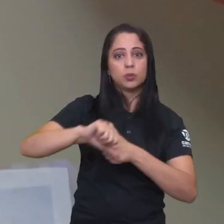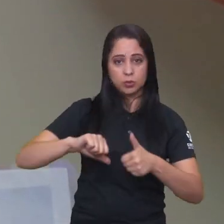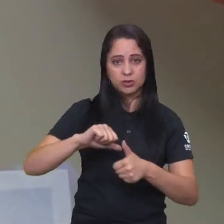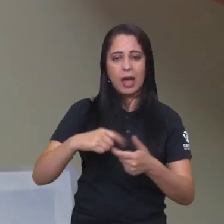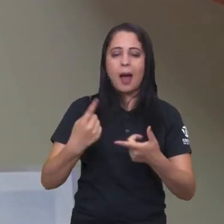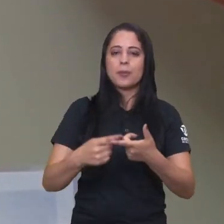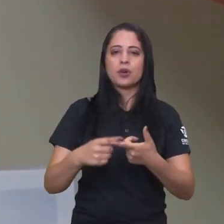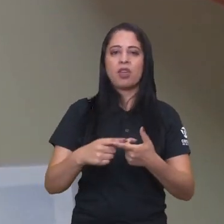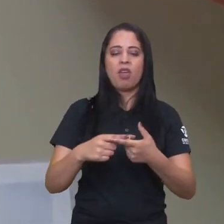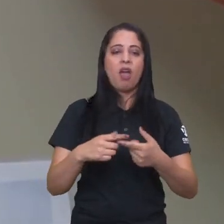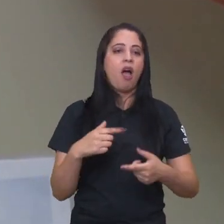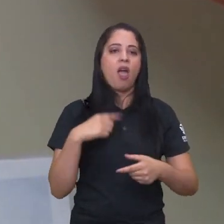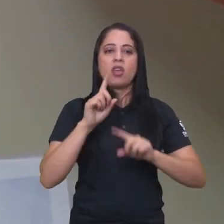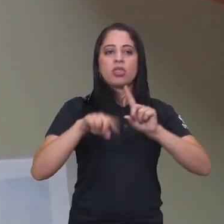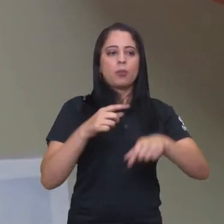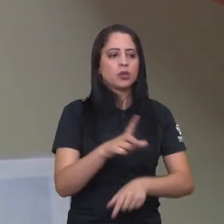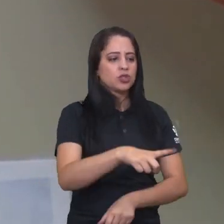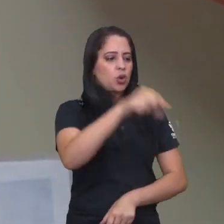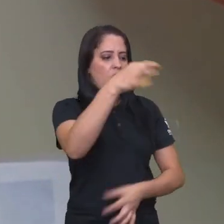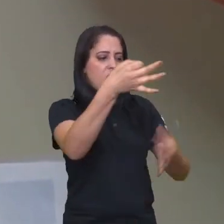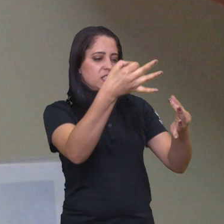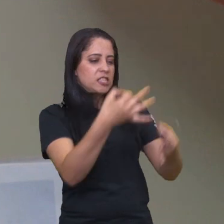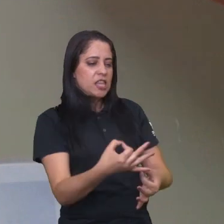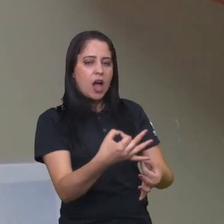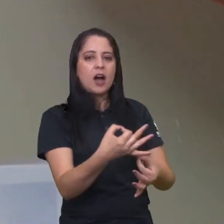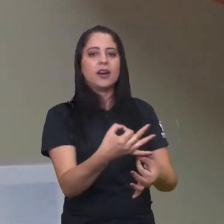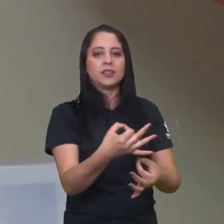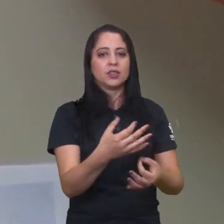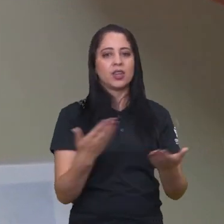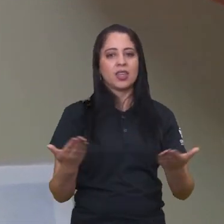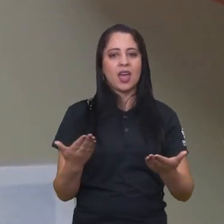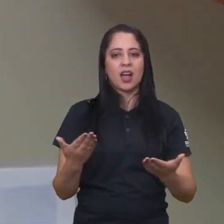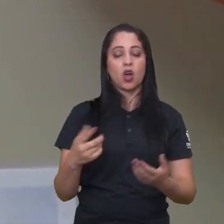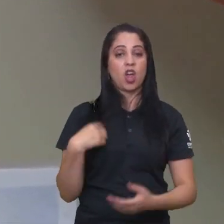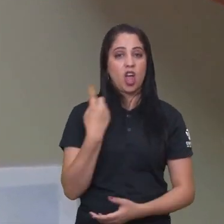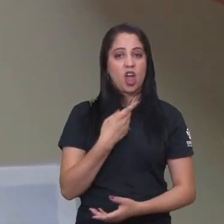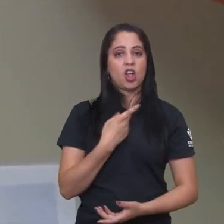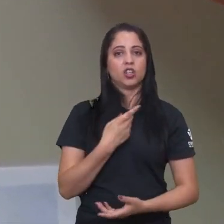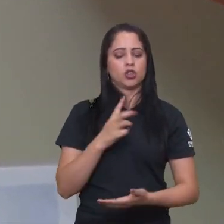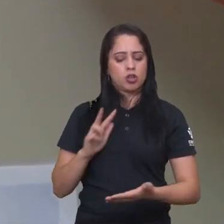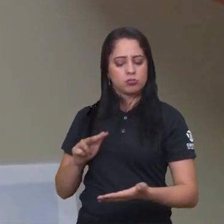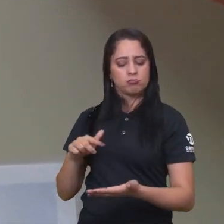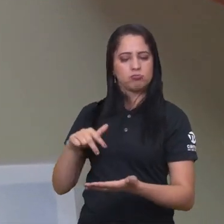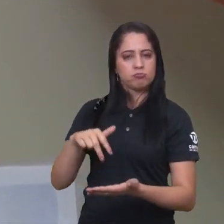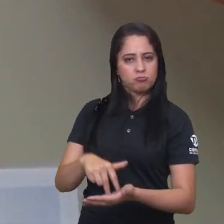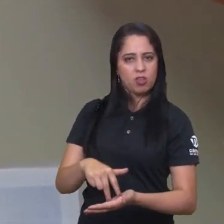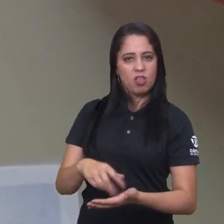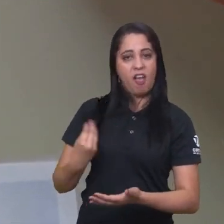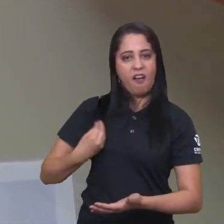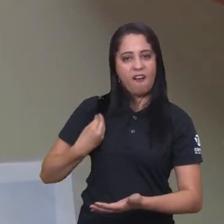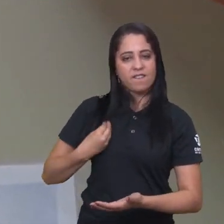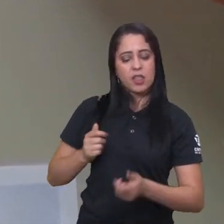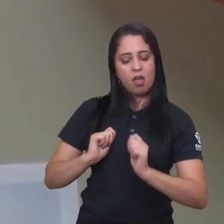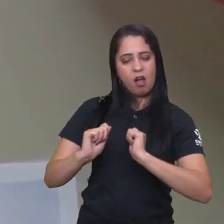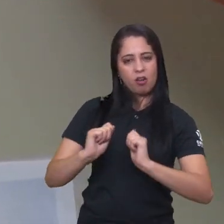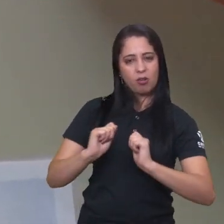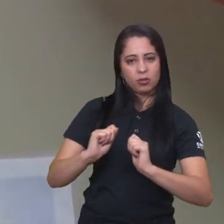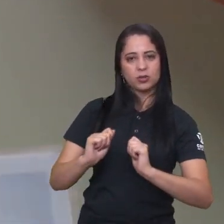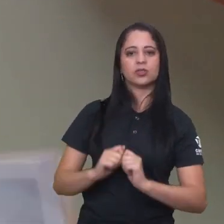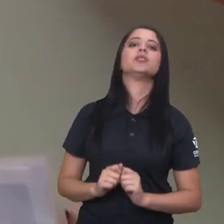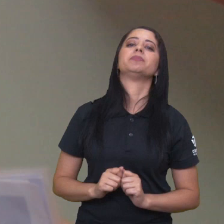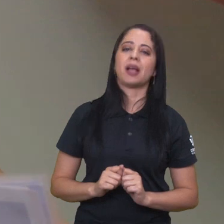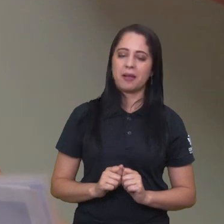ações diárias para que tenhamos mais liberdade de escolha e assim nos tornar o autor da nossa própria